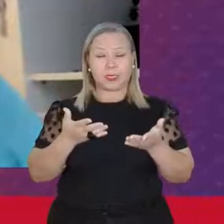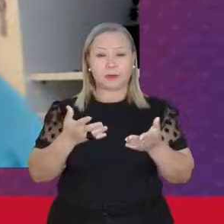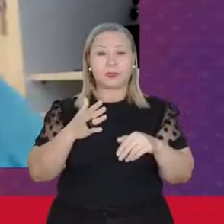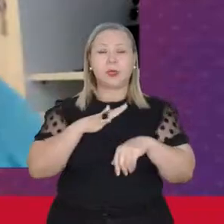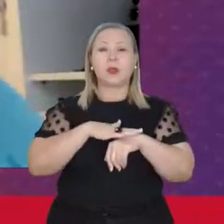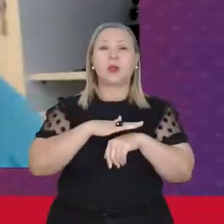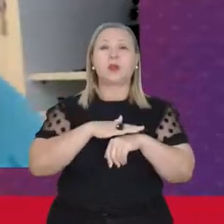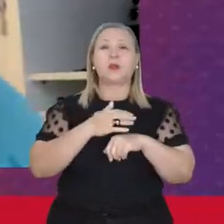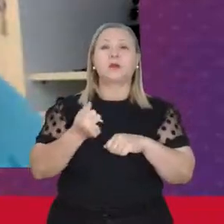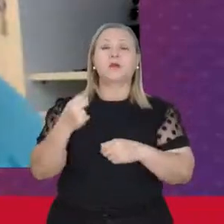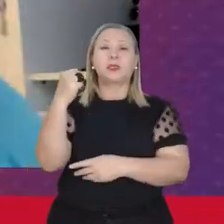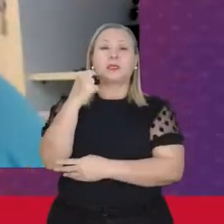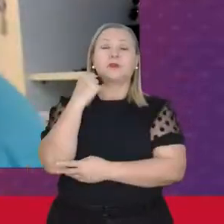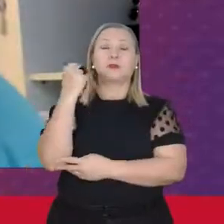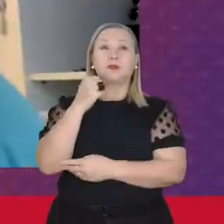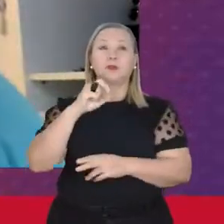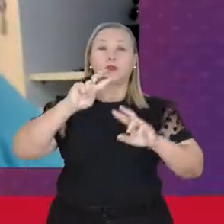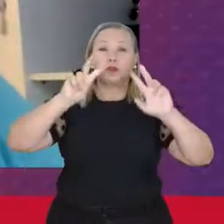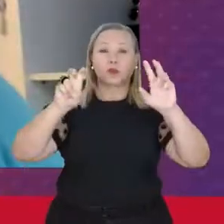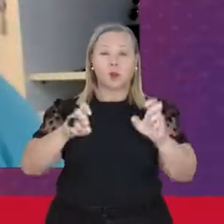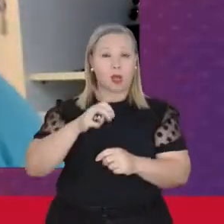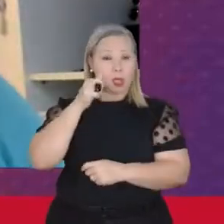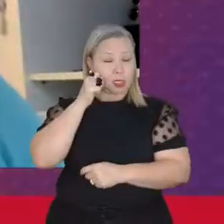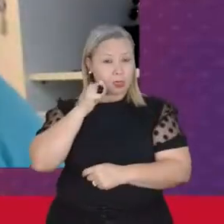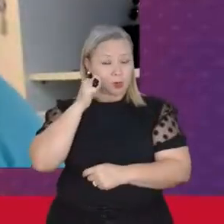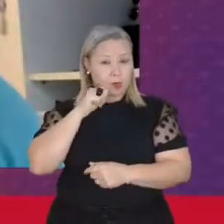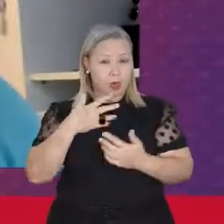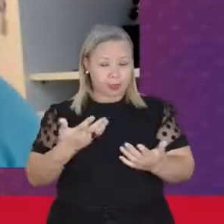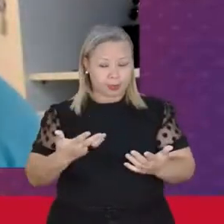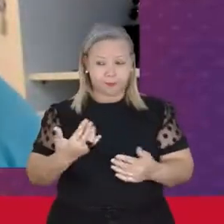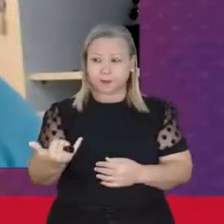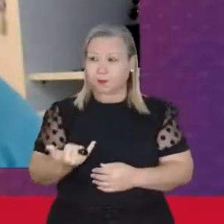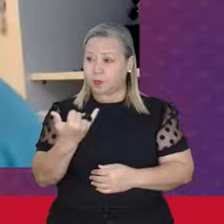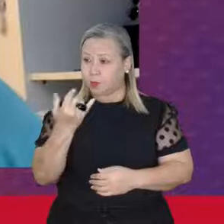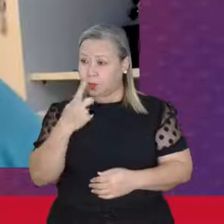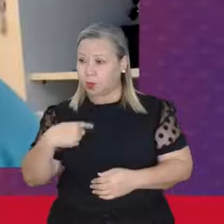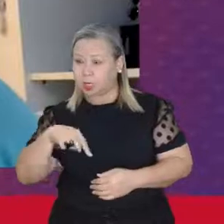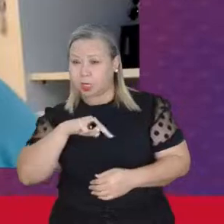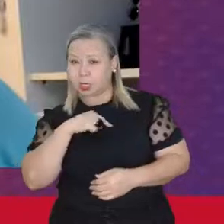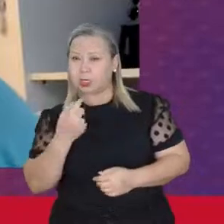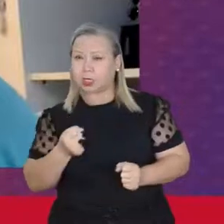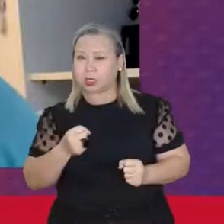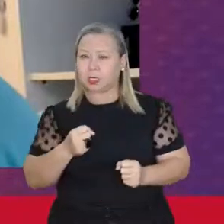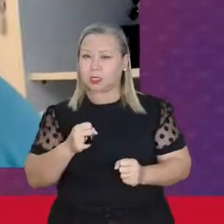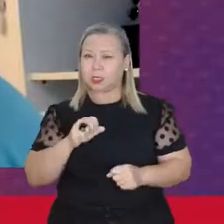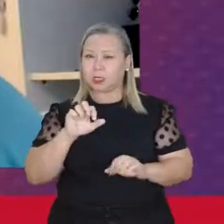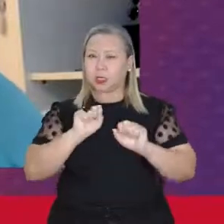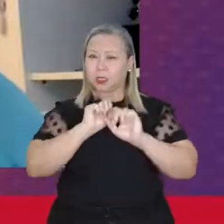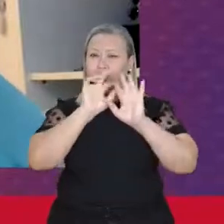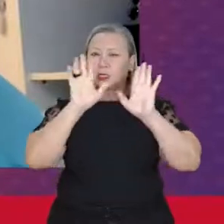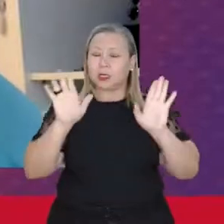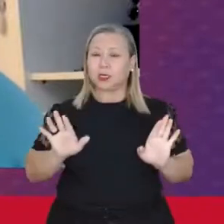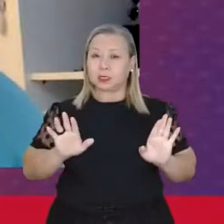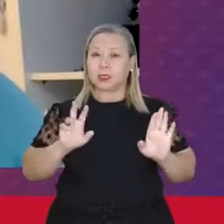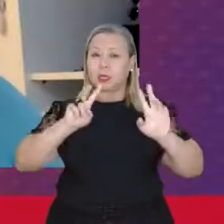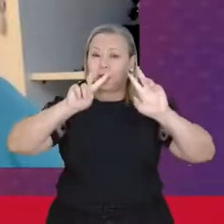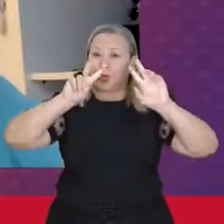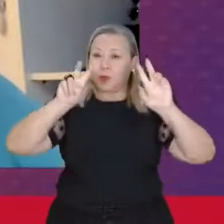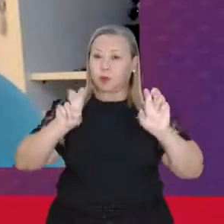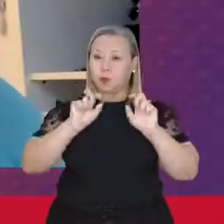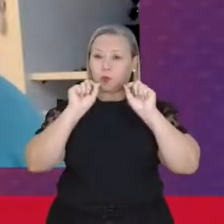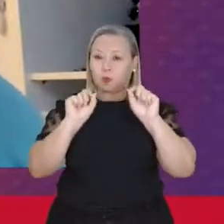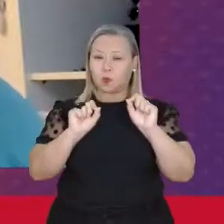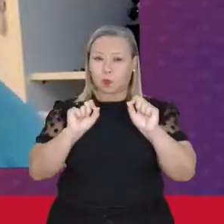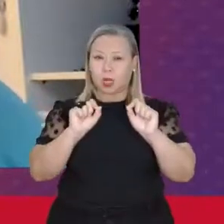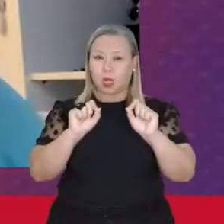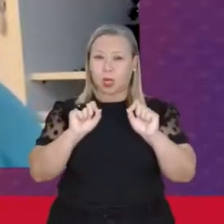ela se agrava no caso das mulheres. É importante a gente realçar que, no caso, né,